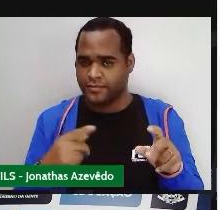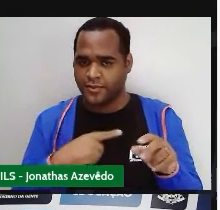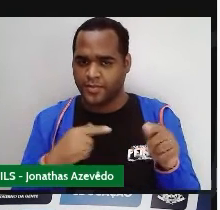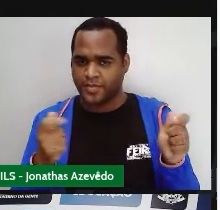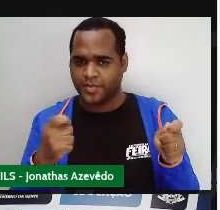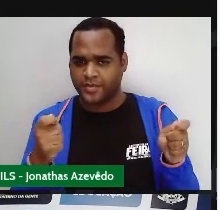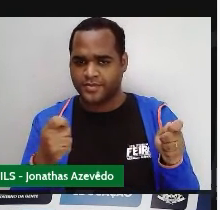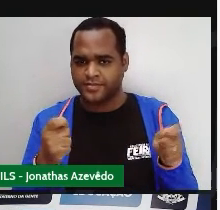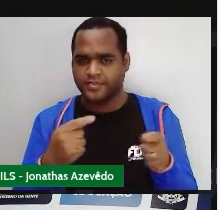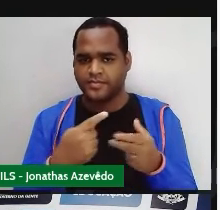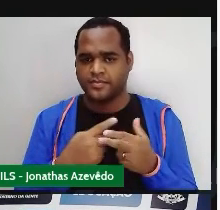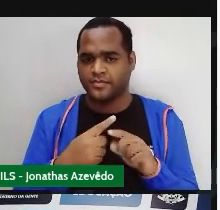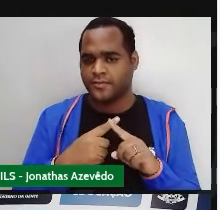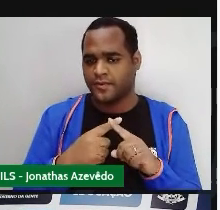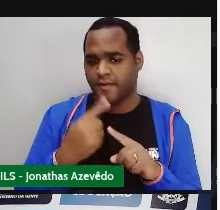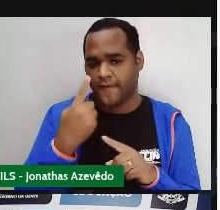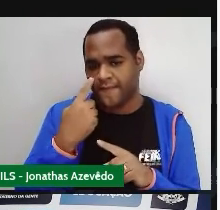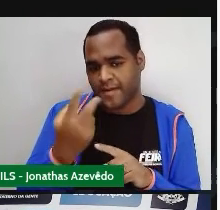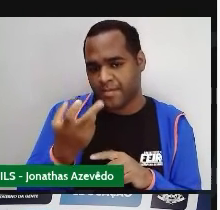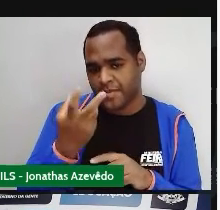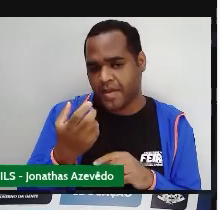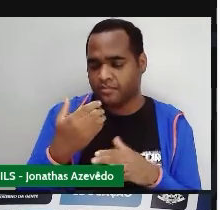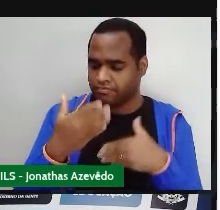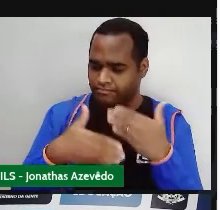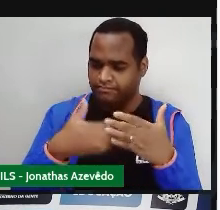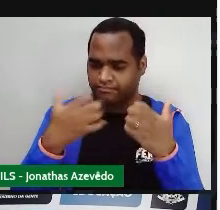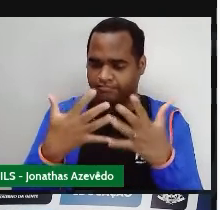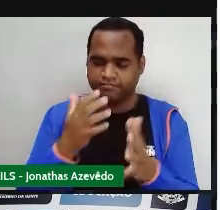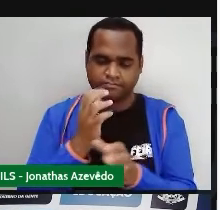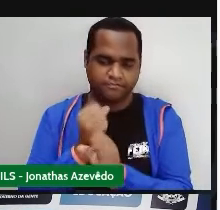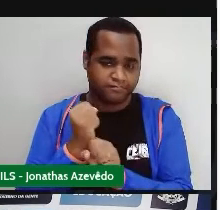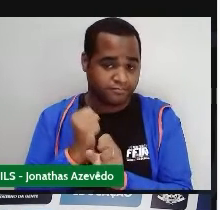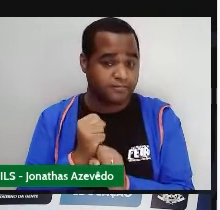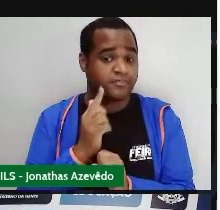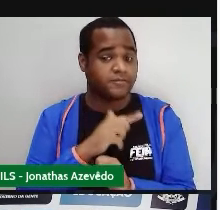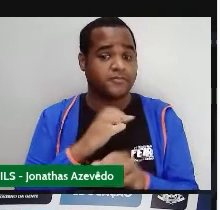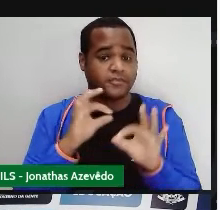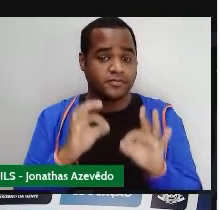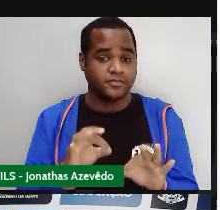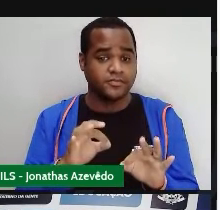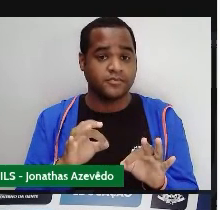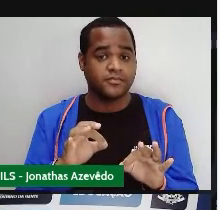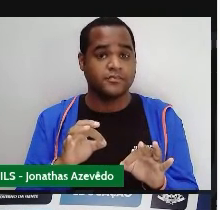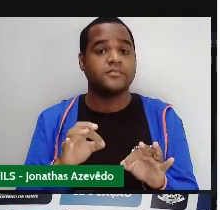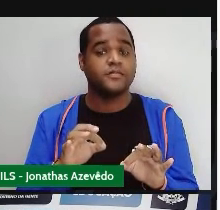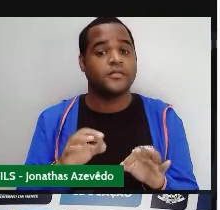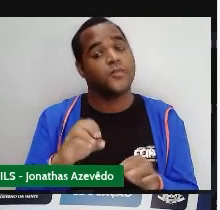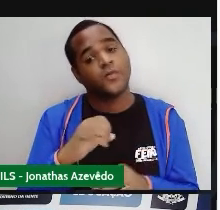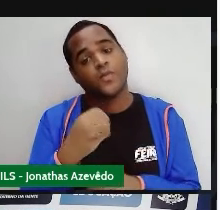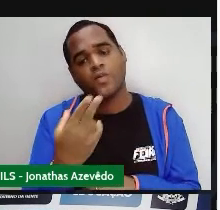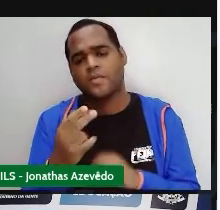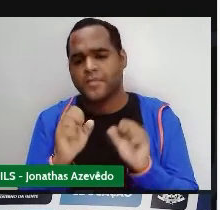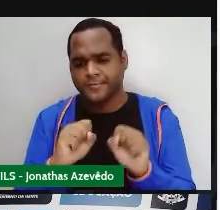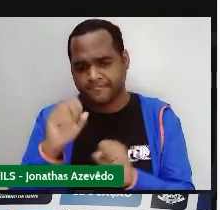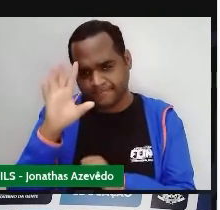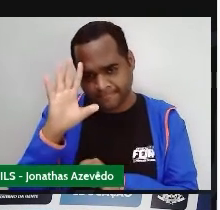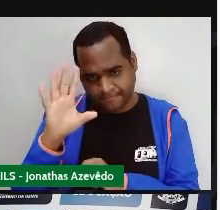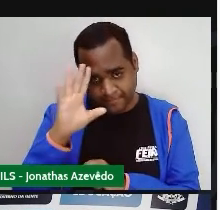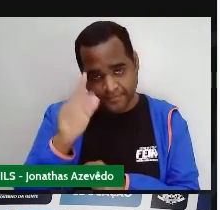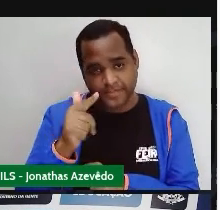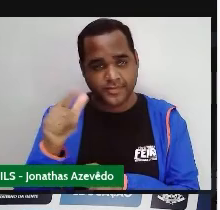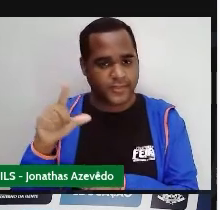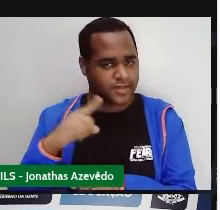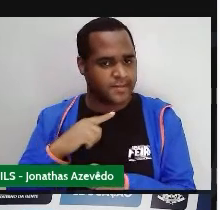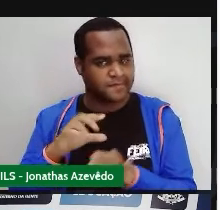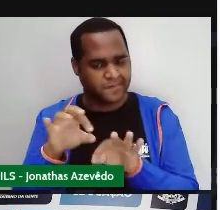né a gente vê passo a passo de novo Faz as continhas de novo se for necessário Ou a gente pode pensar em outra